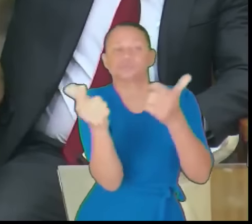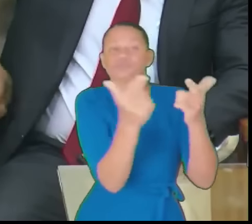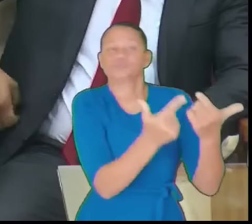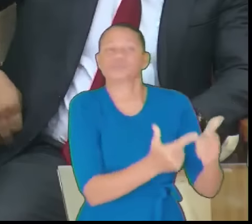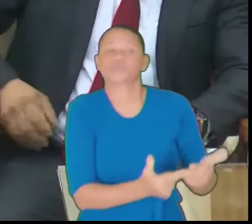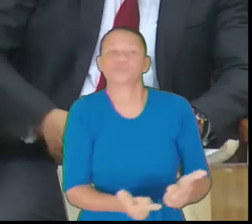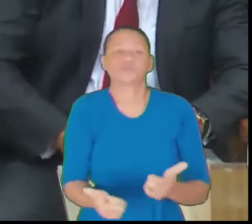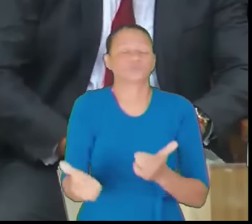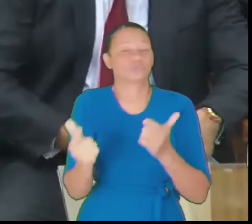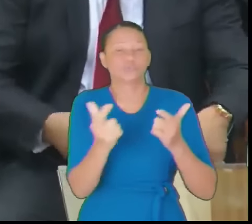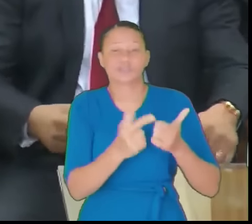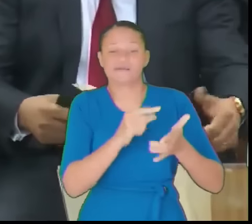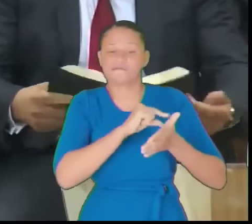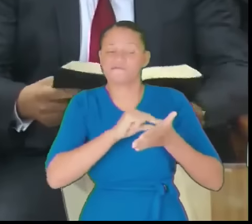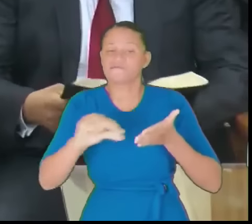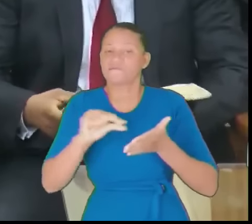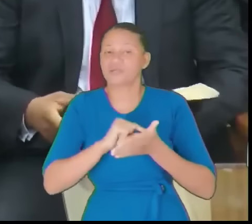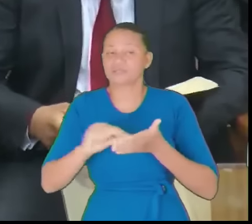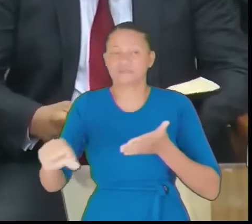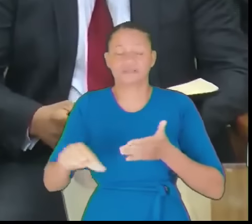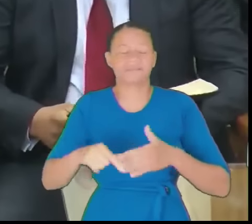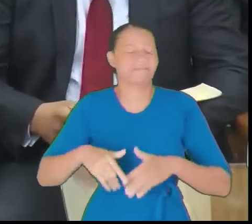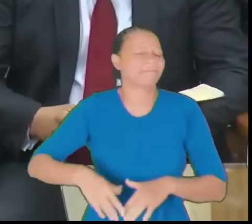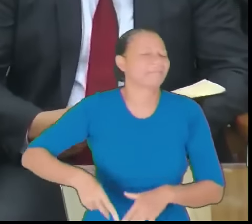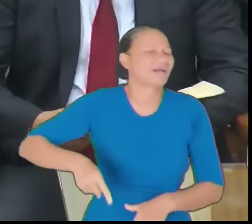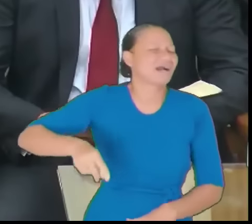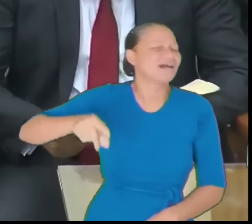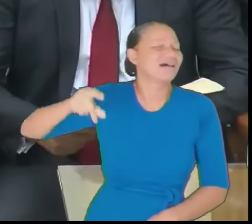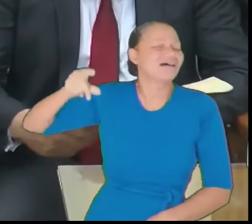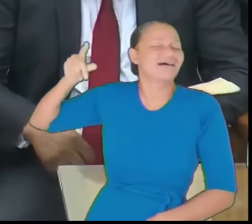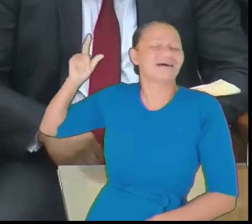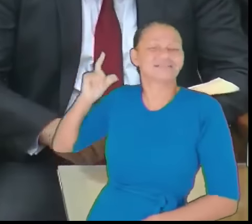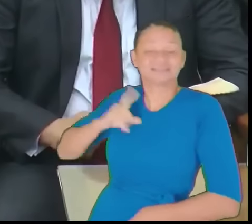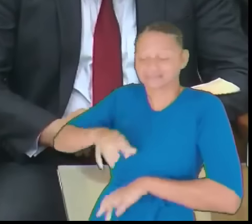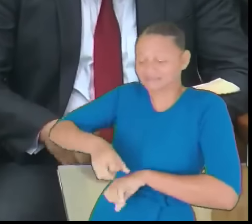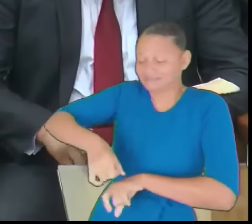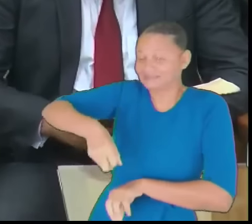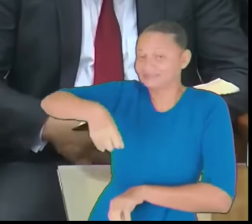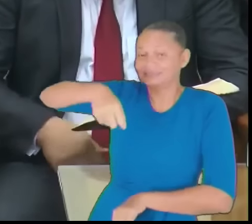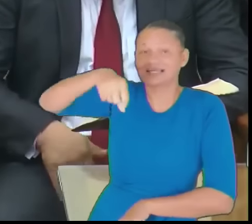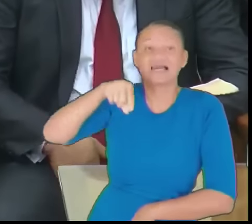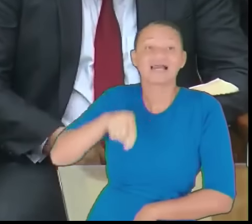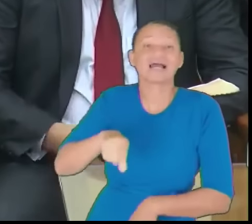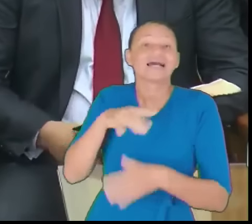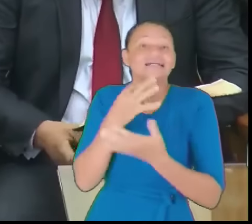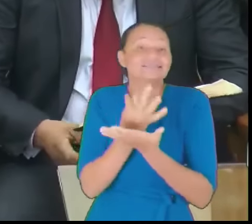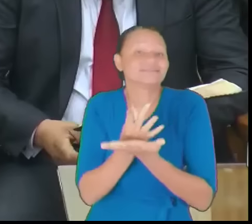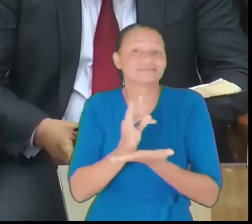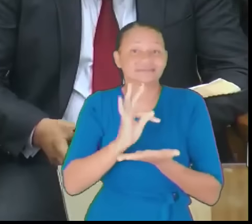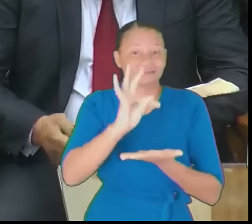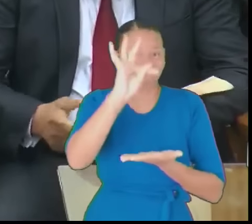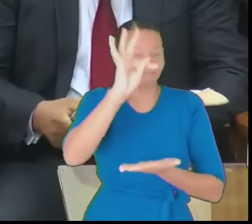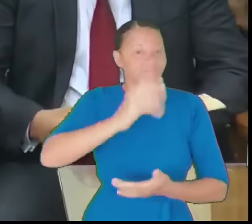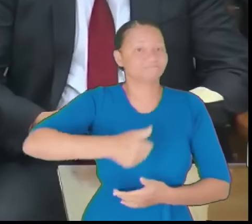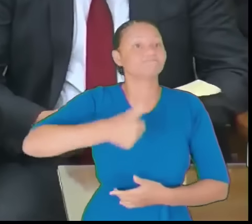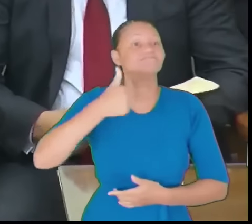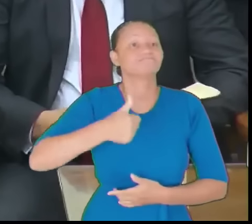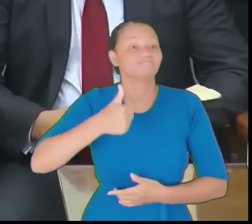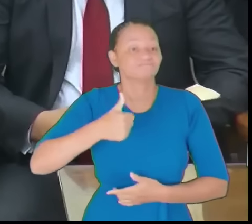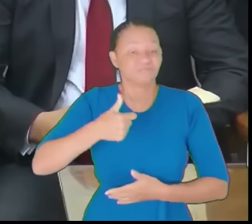Testamento. A carta mais antiga do Novo Testamento é Tessalonicenses, primeira, e foi